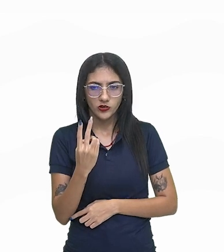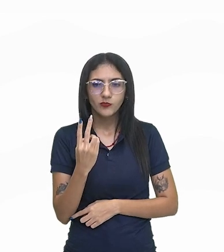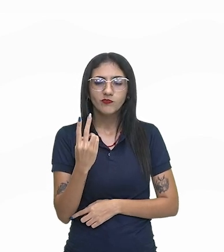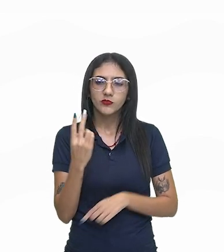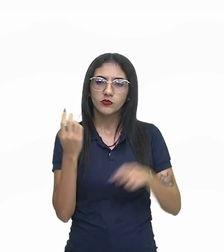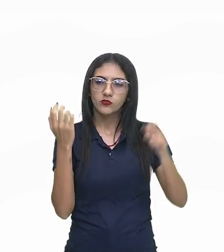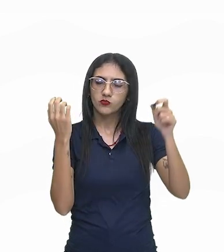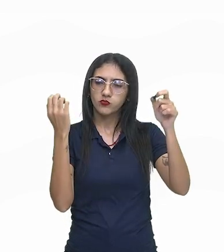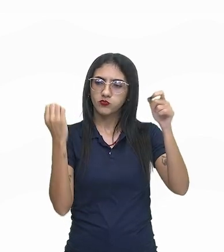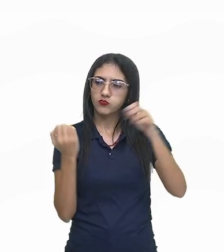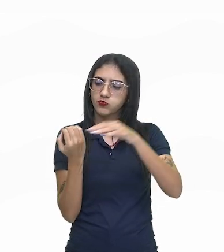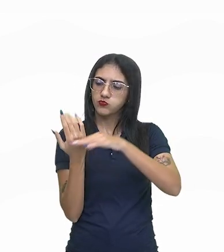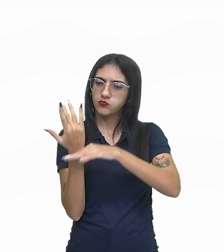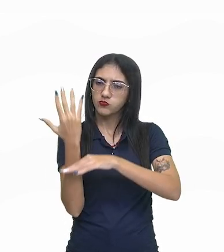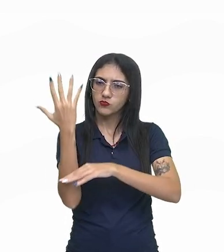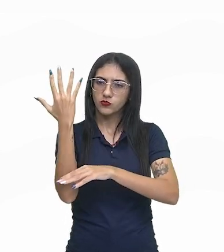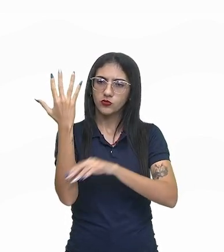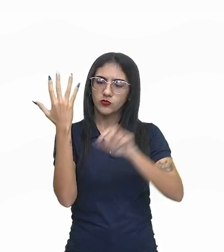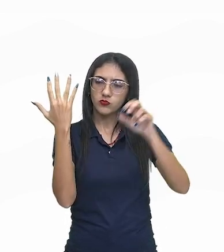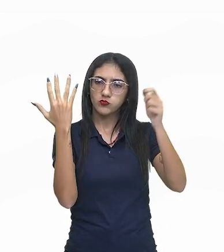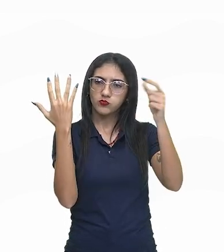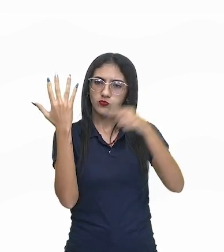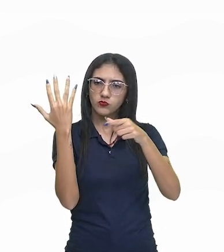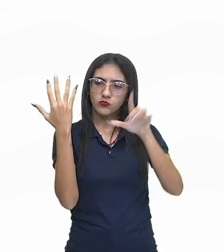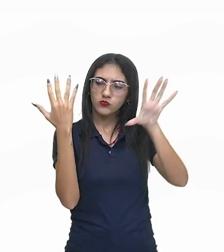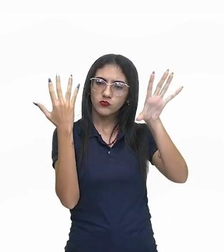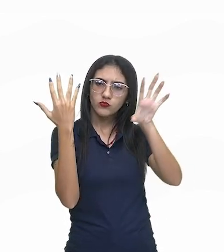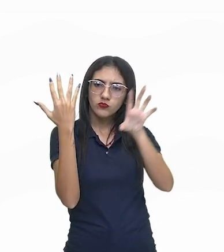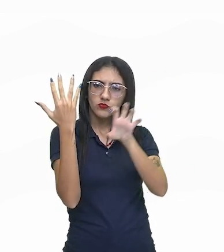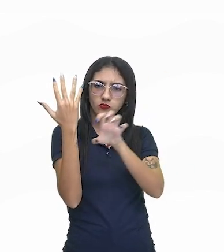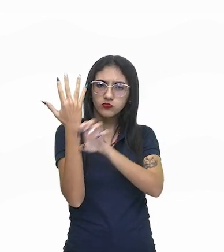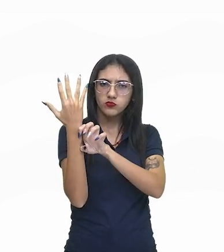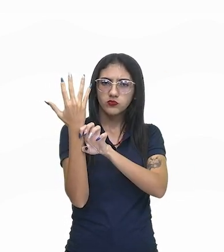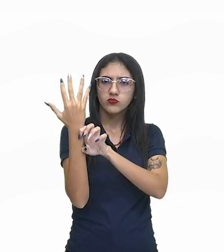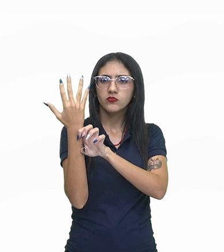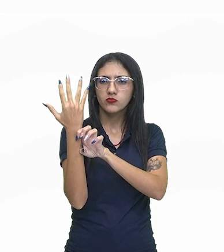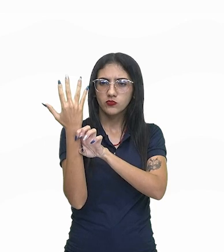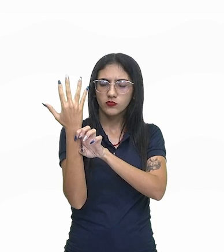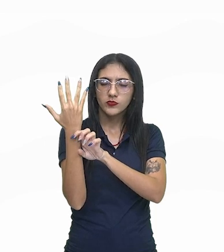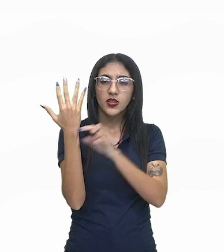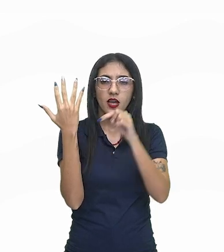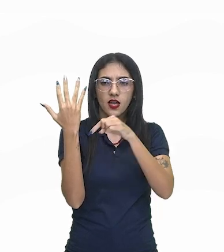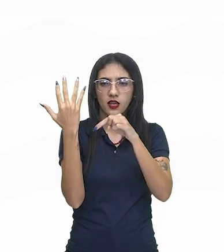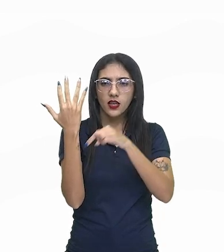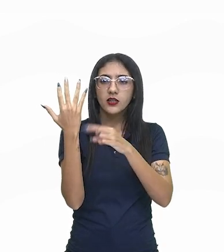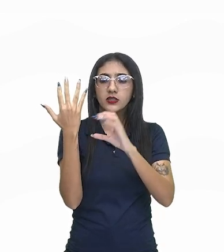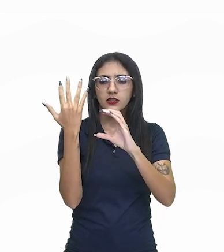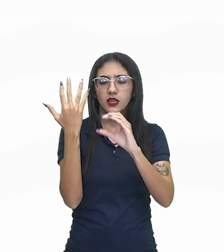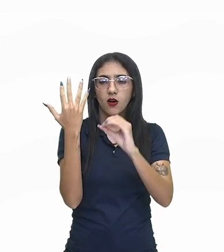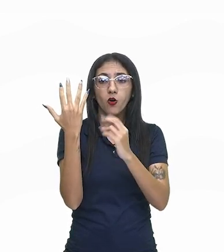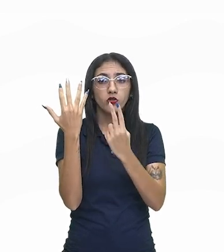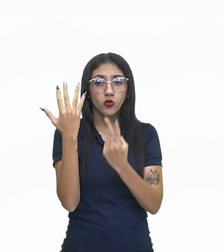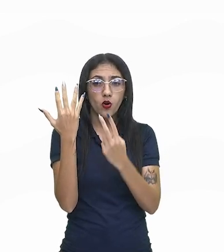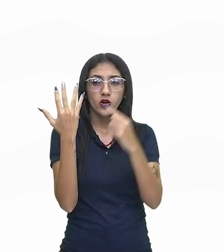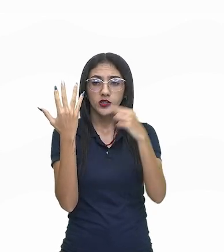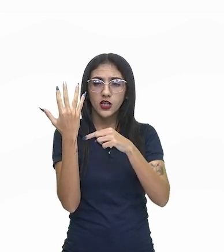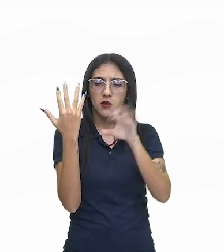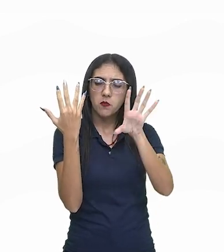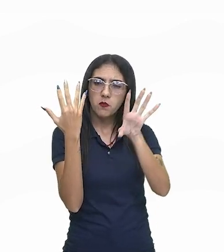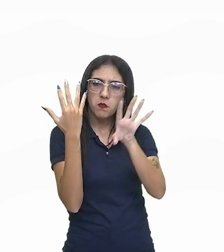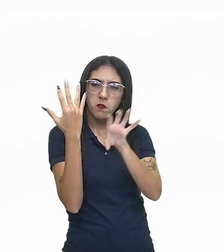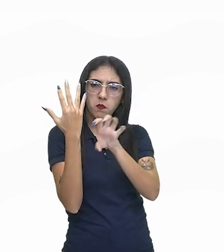fazer reação com a água. De onde vem essa água? Como a gente está falando de plantas, o CO2 ele é capturado